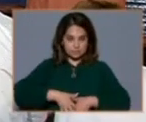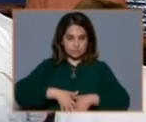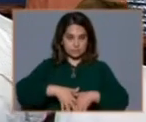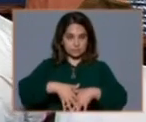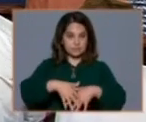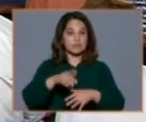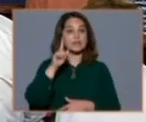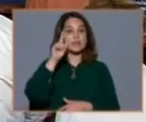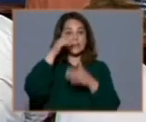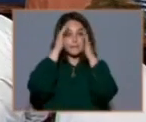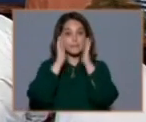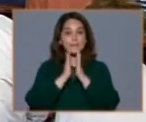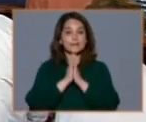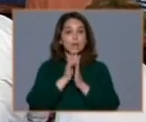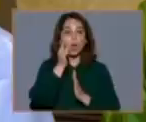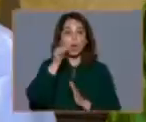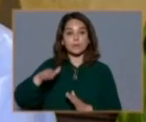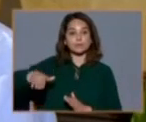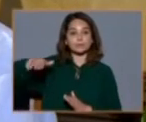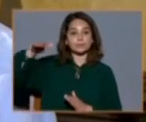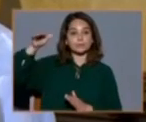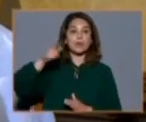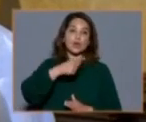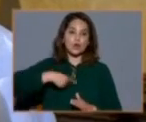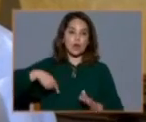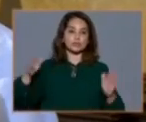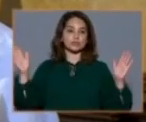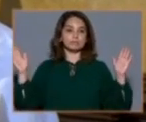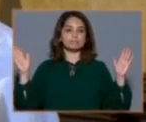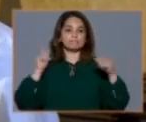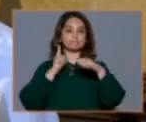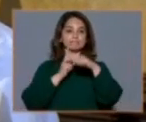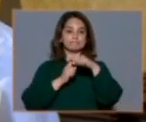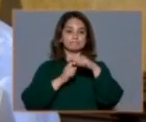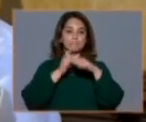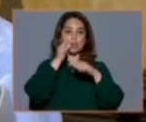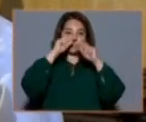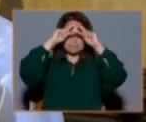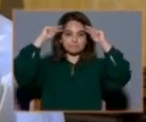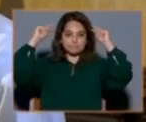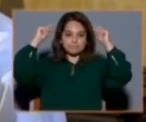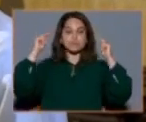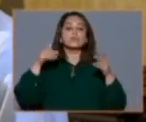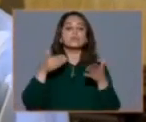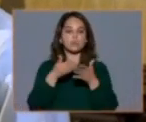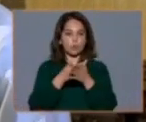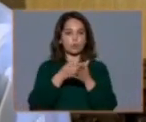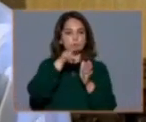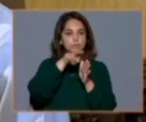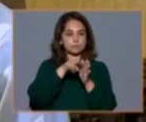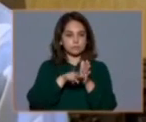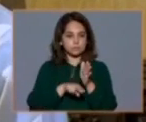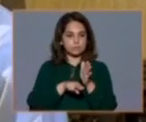homem. Também por nós foi crucificado sob Pôncio Pilatos, padeceu e foi